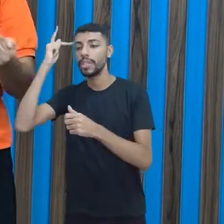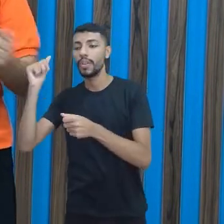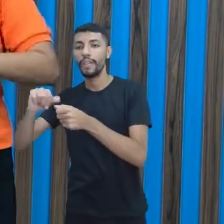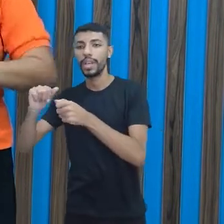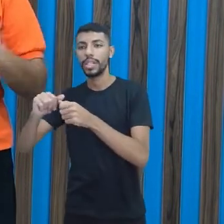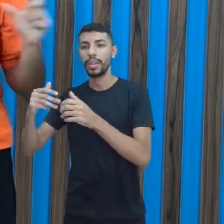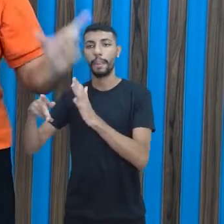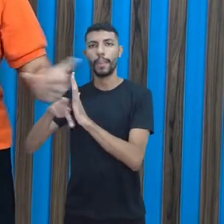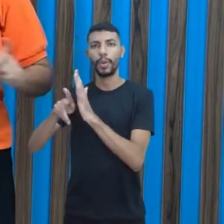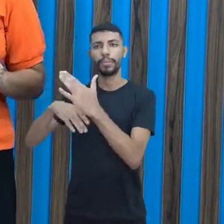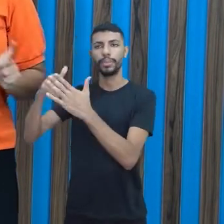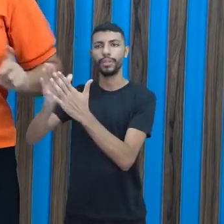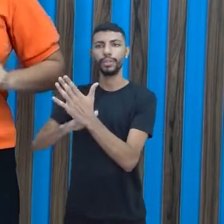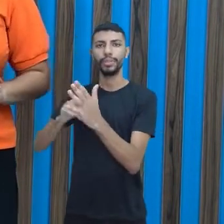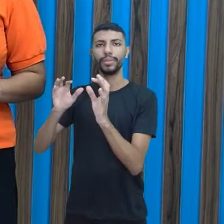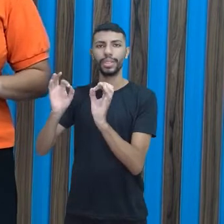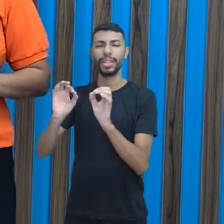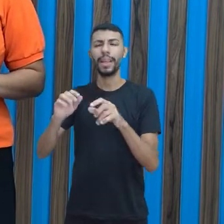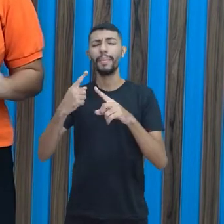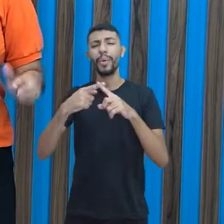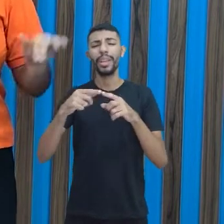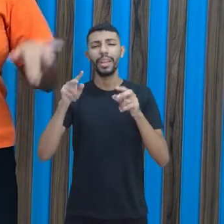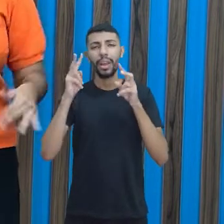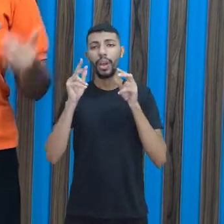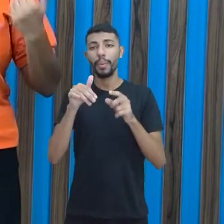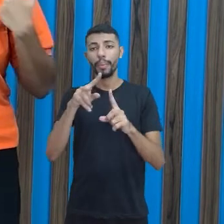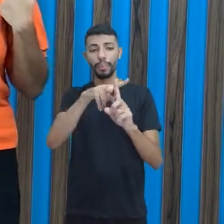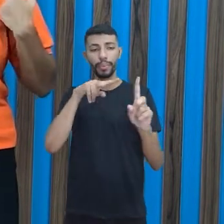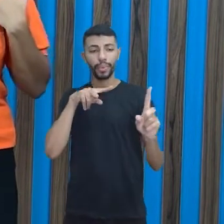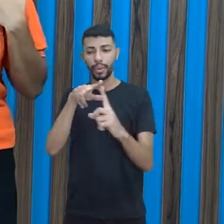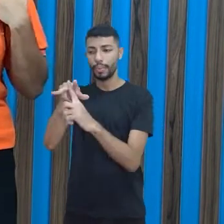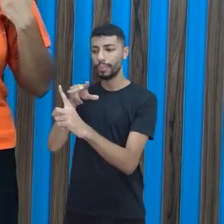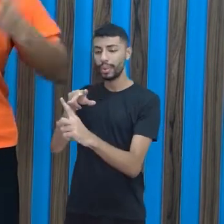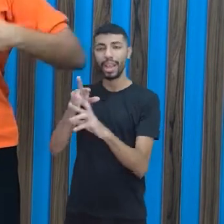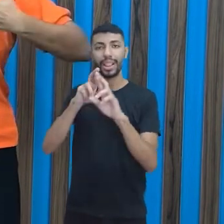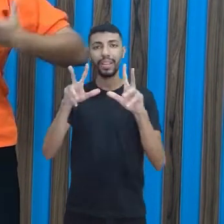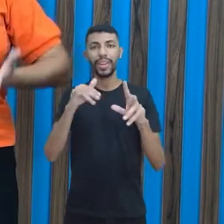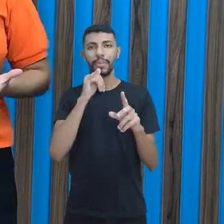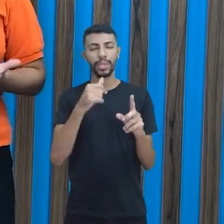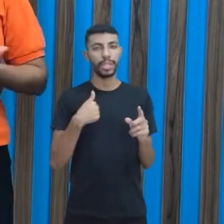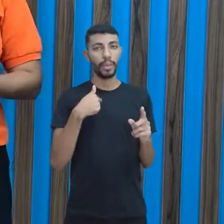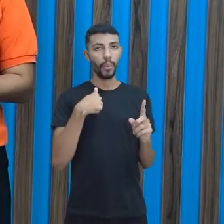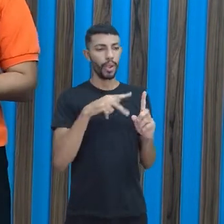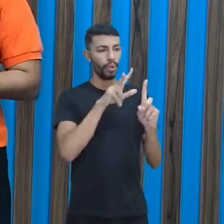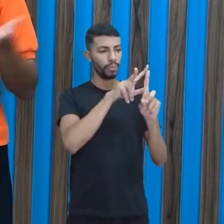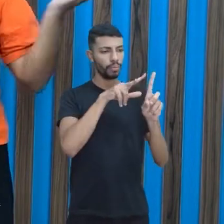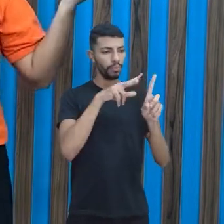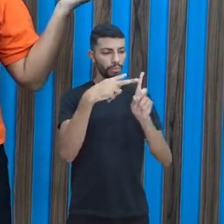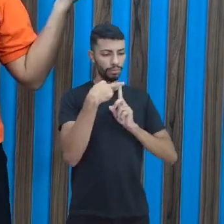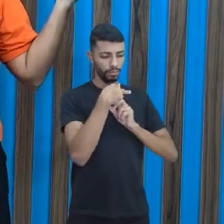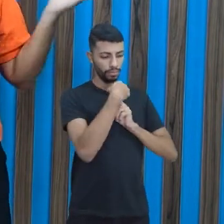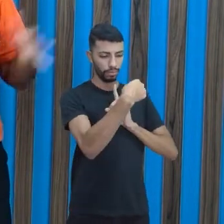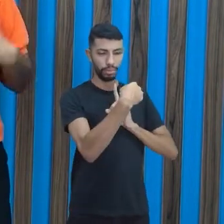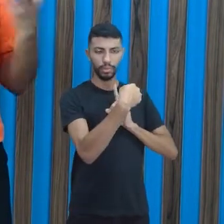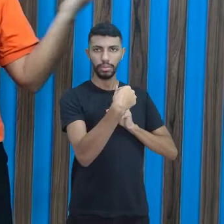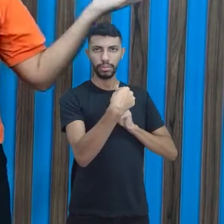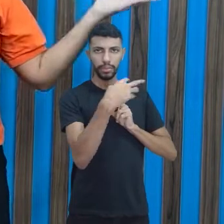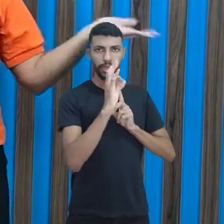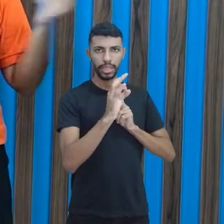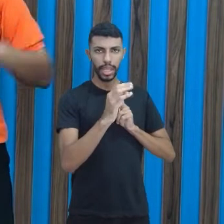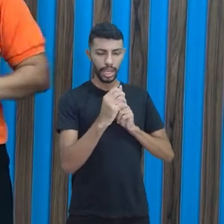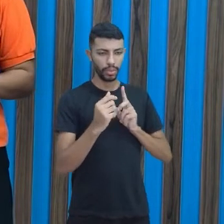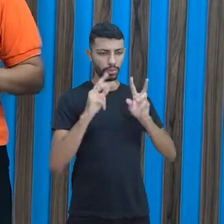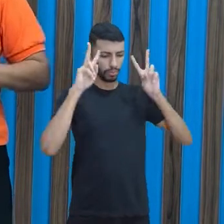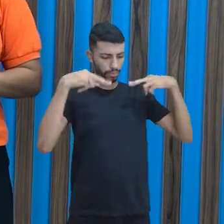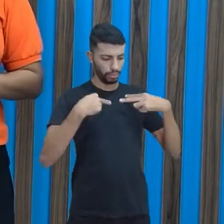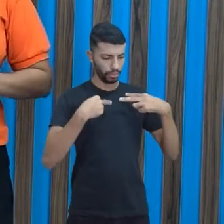Por quê? Porque os olhares eles mudam. A minha percepção de mim talvez seja diferente da percepção da professora Vivi